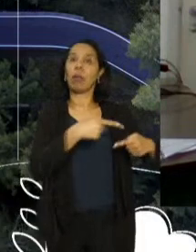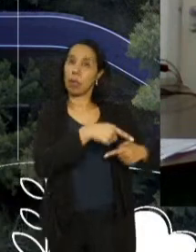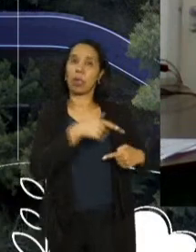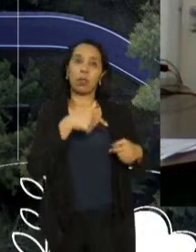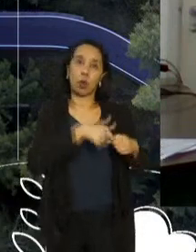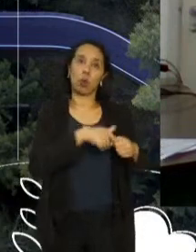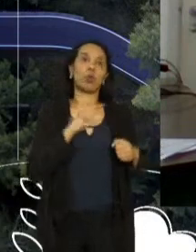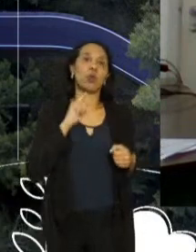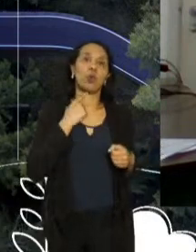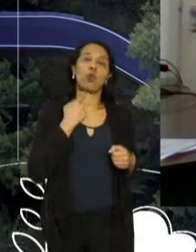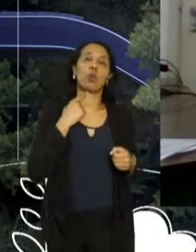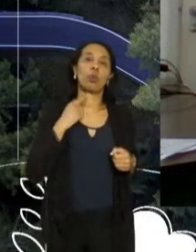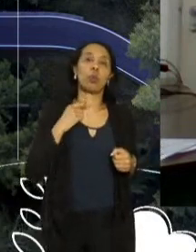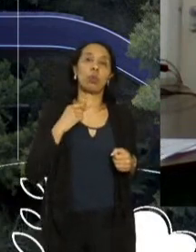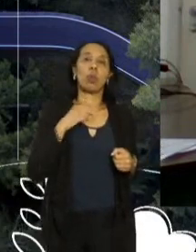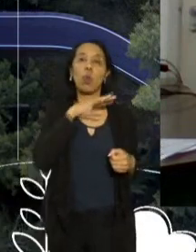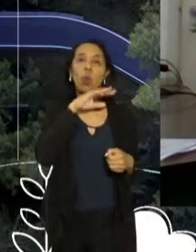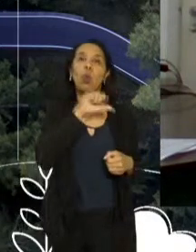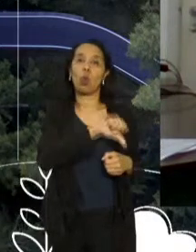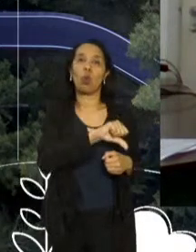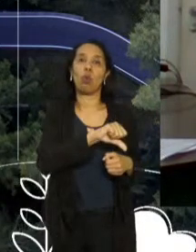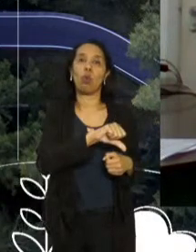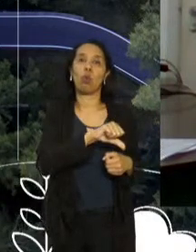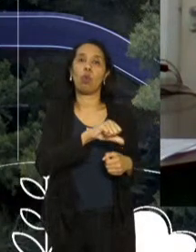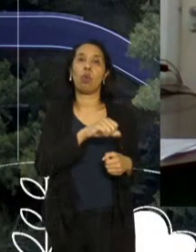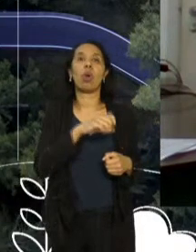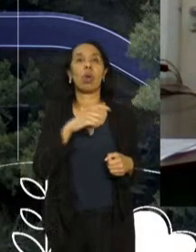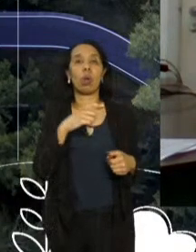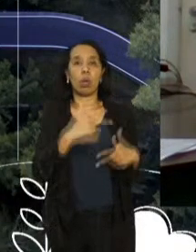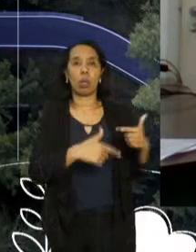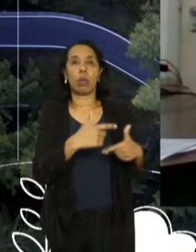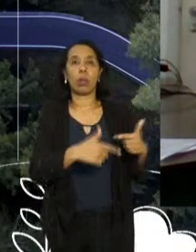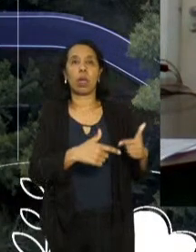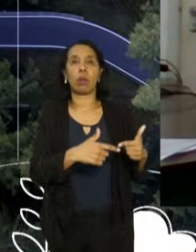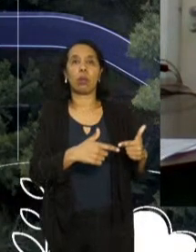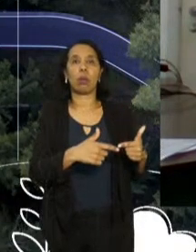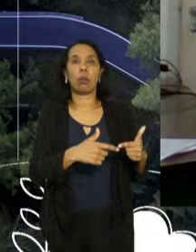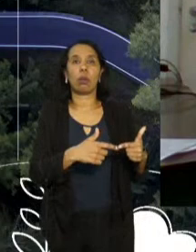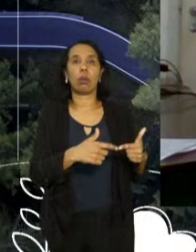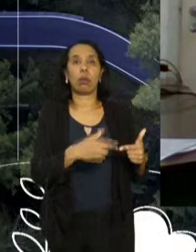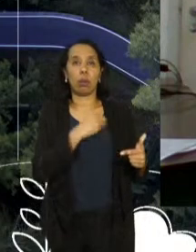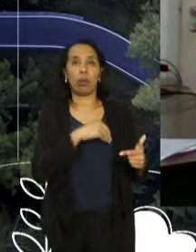ruim, ele vai dar empregos e vai gerar renda. Então, nós temos que